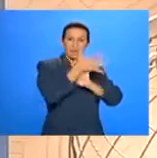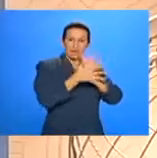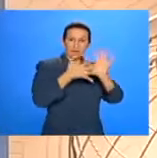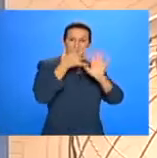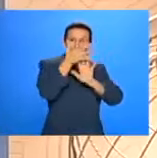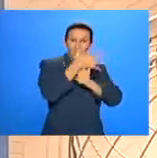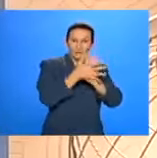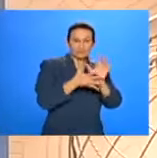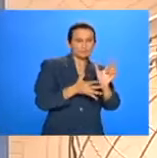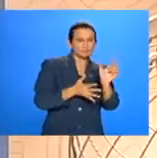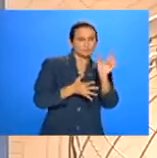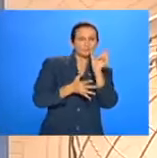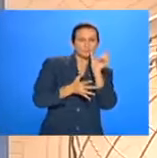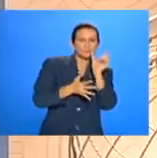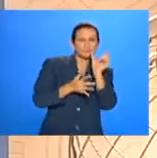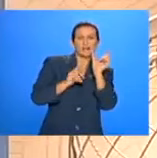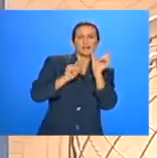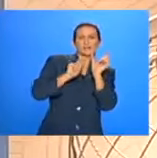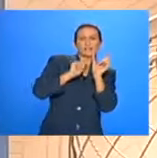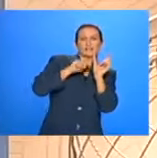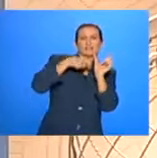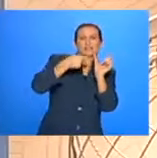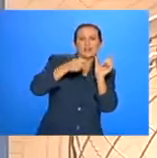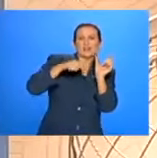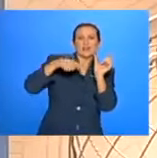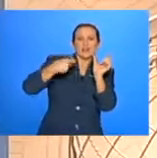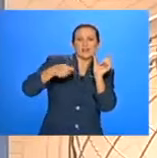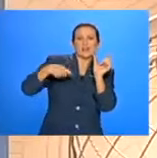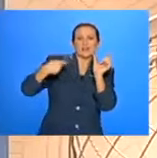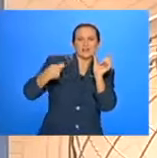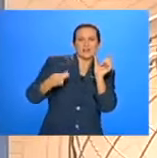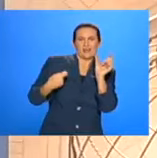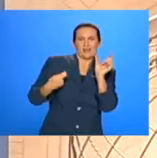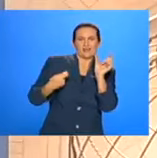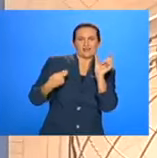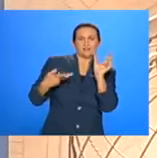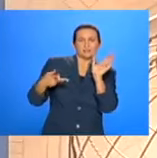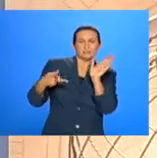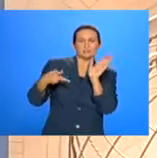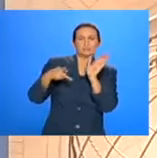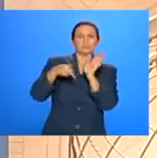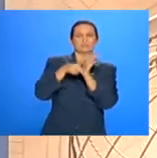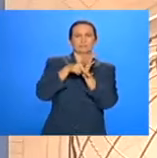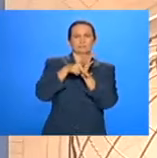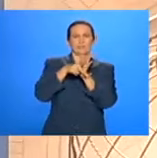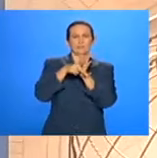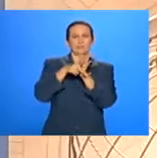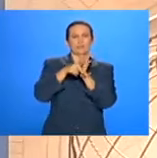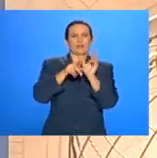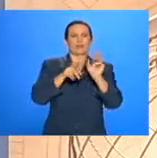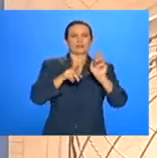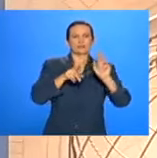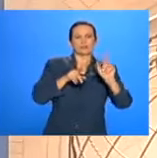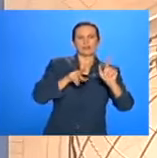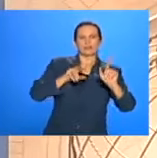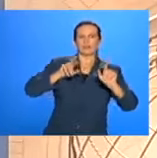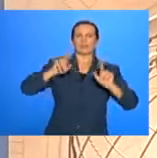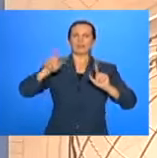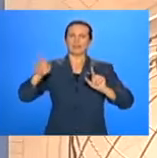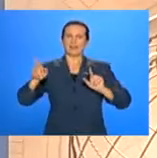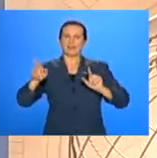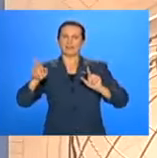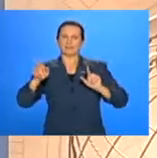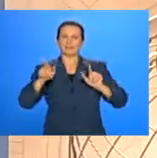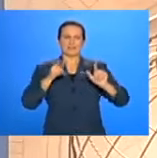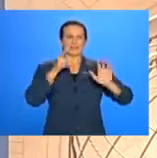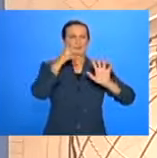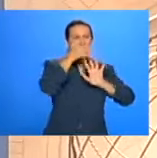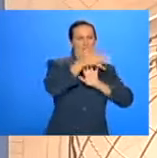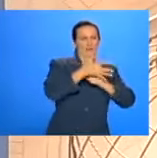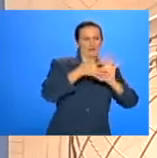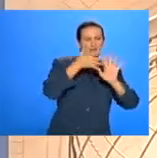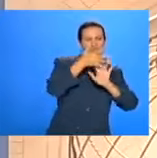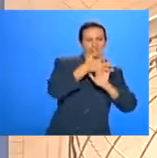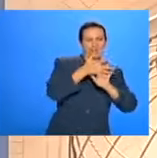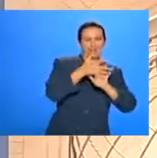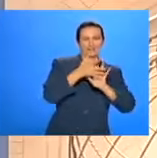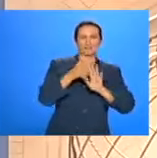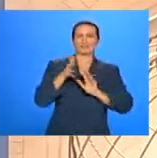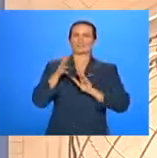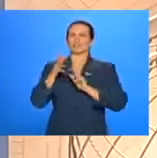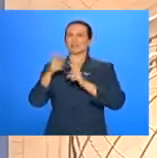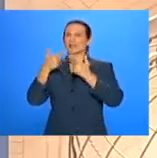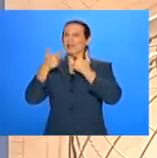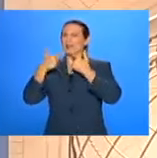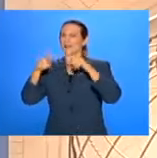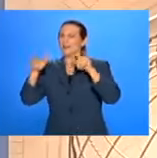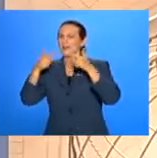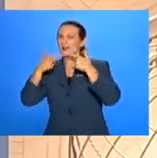itens são denominados através de sinais específicos, o que diferencia as línguas de sinais das línguas